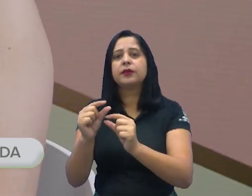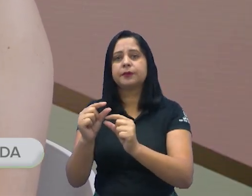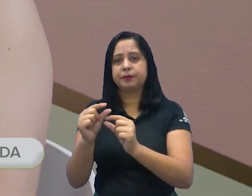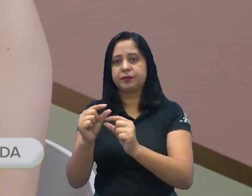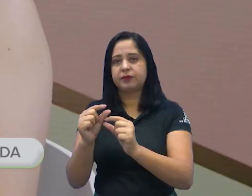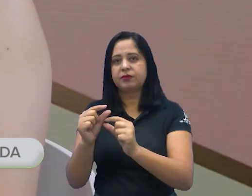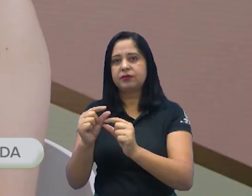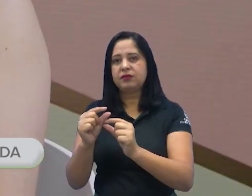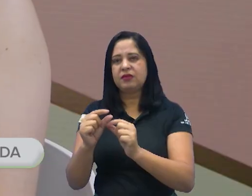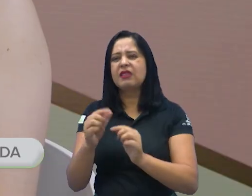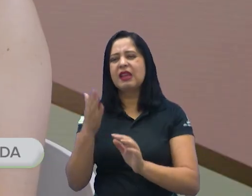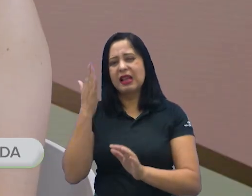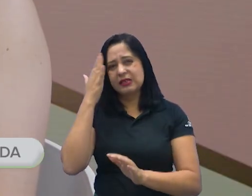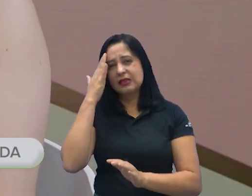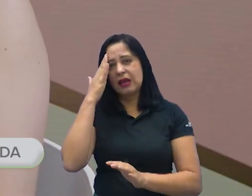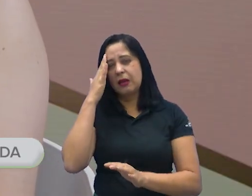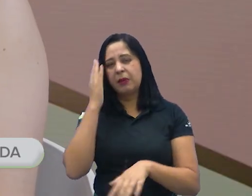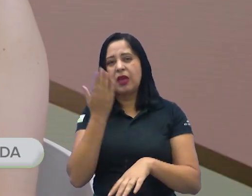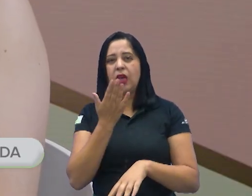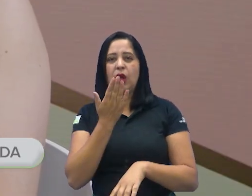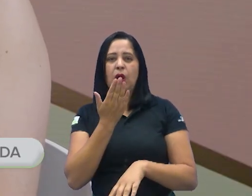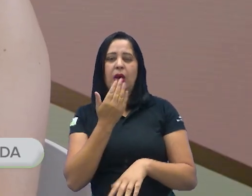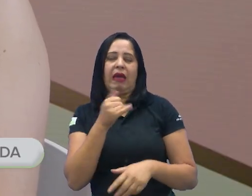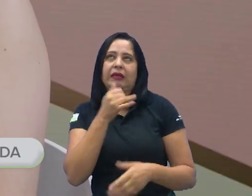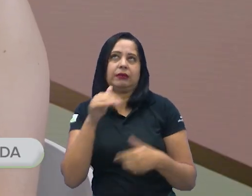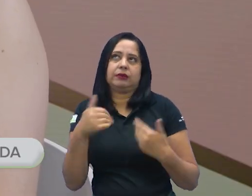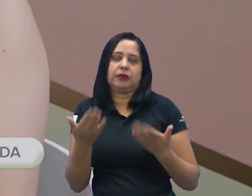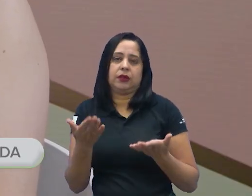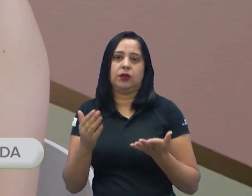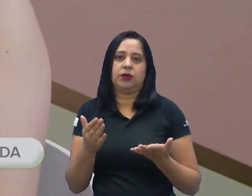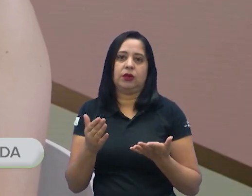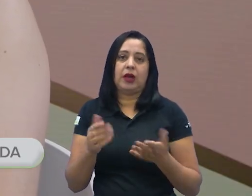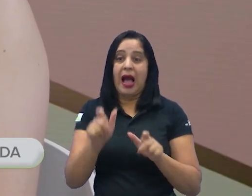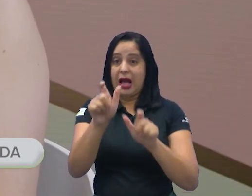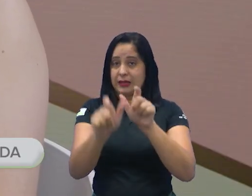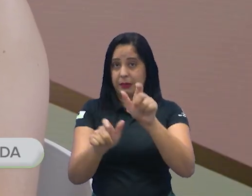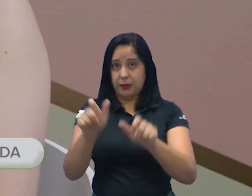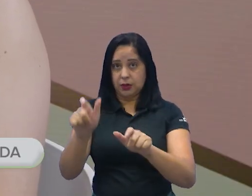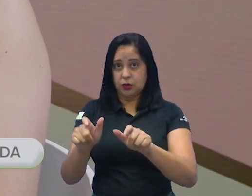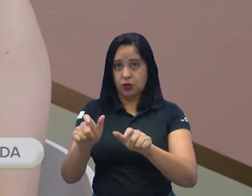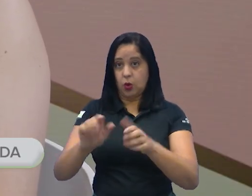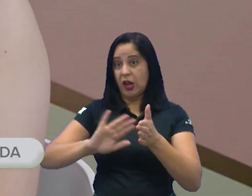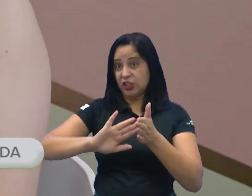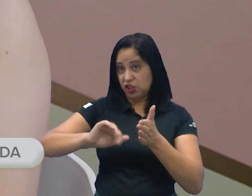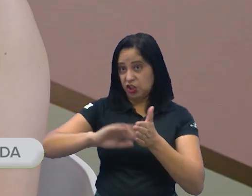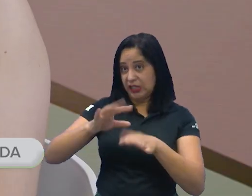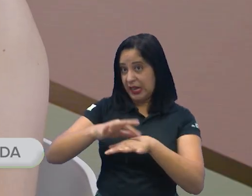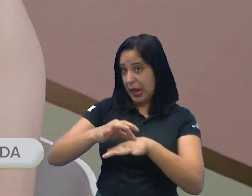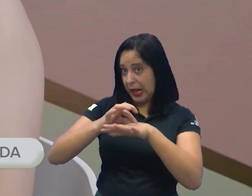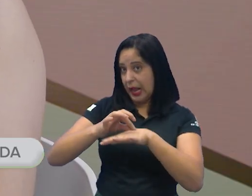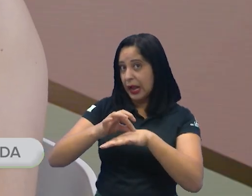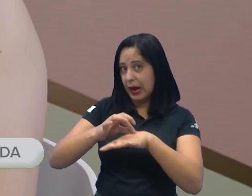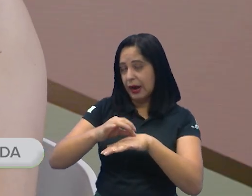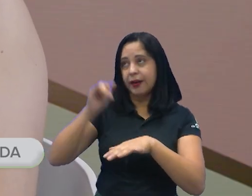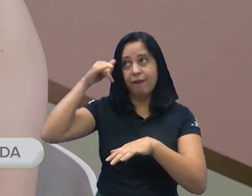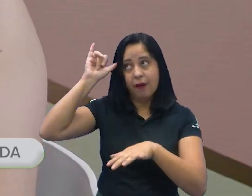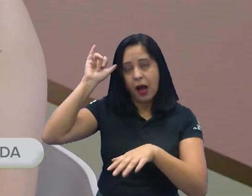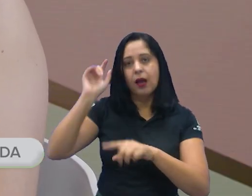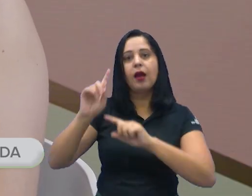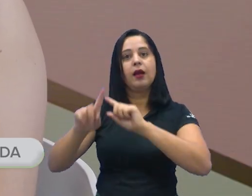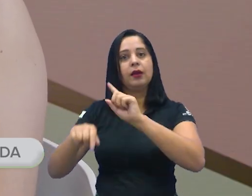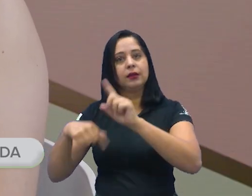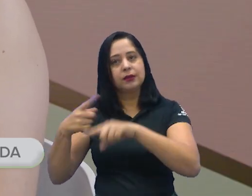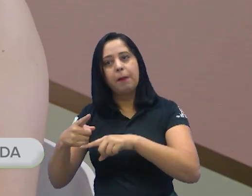tanta necessidade de consumir. Então, normalmente as pessoas começam retirando a carne vermelha, depois passa ali